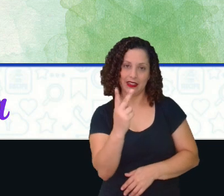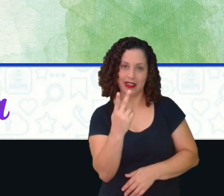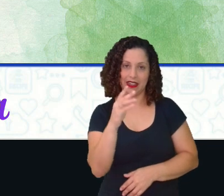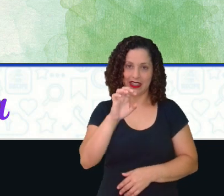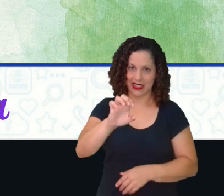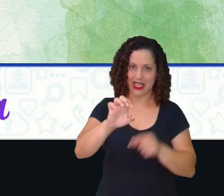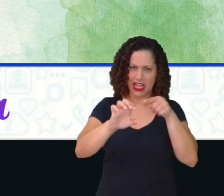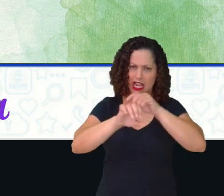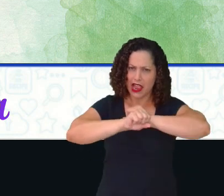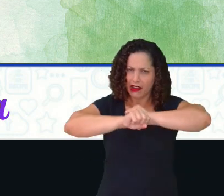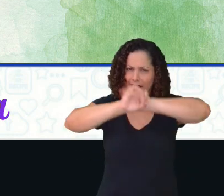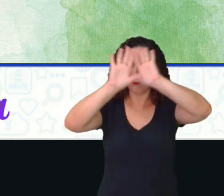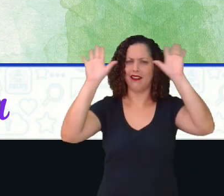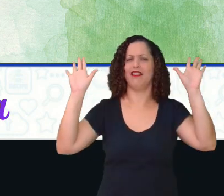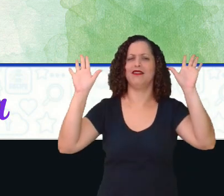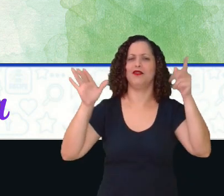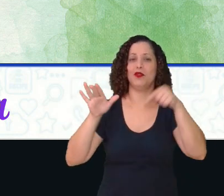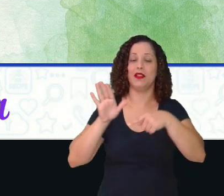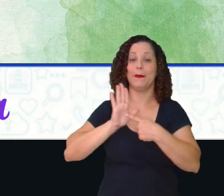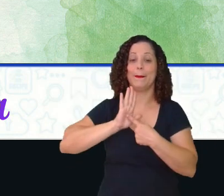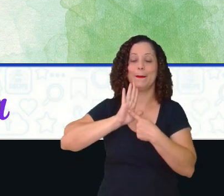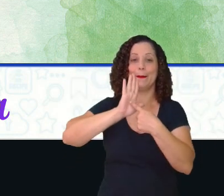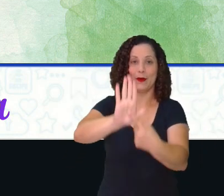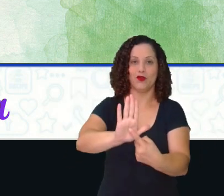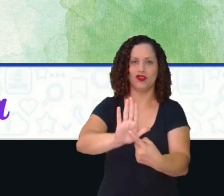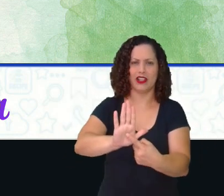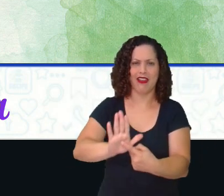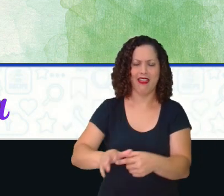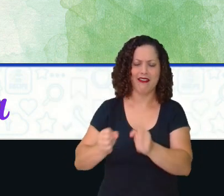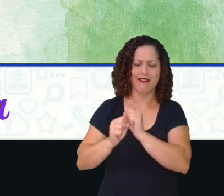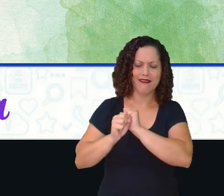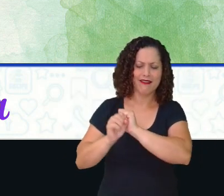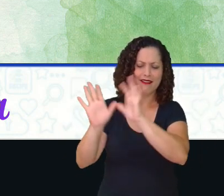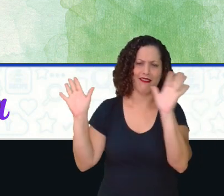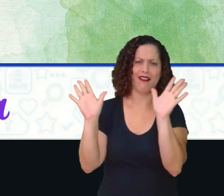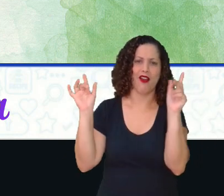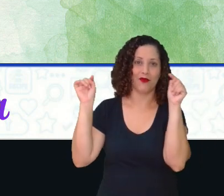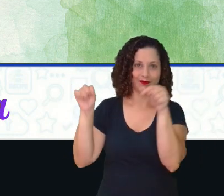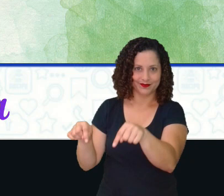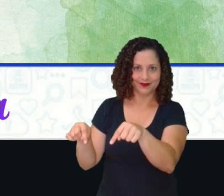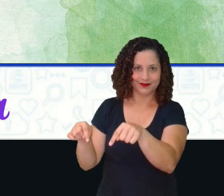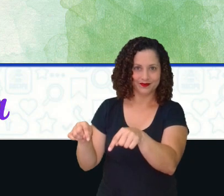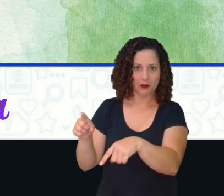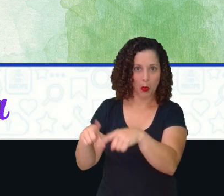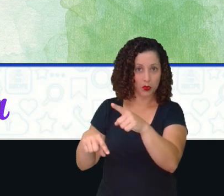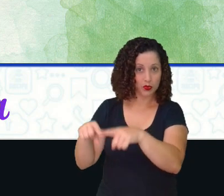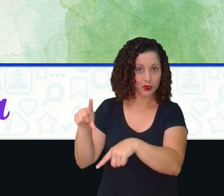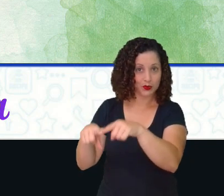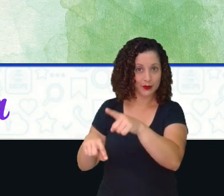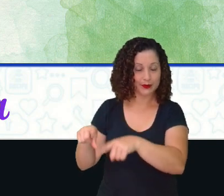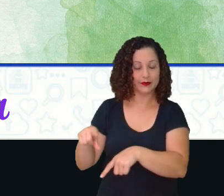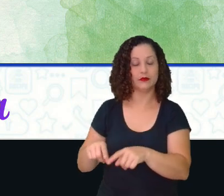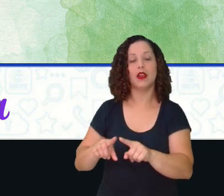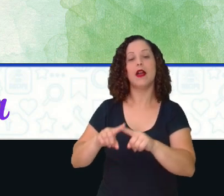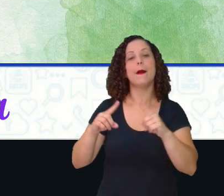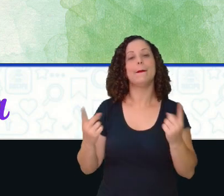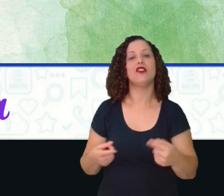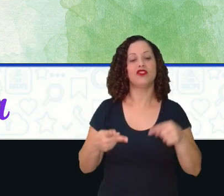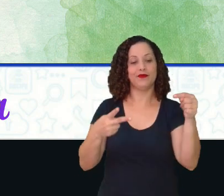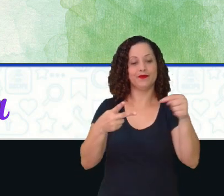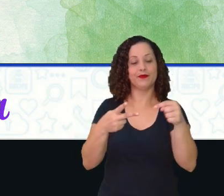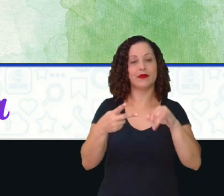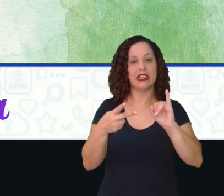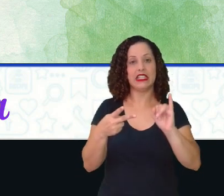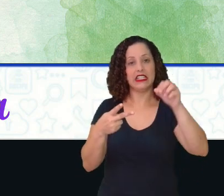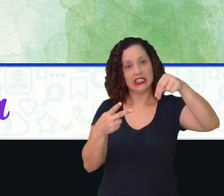Ele define, ele indica exatamente qual é, tá? E o artigo